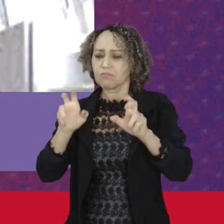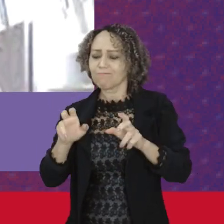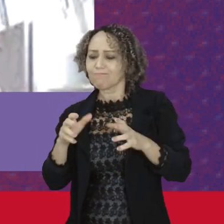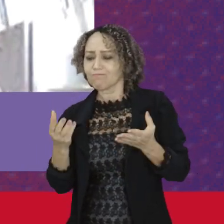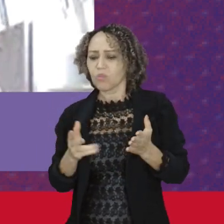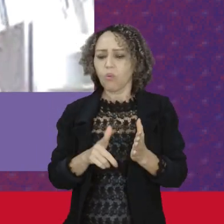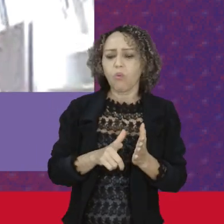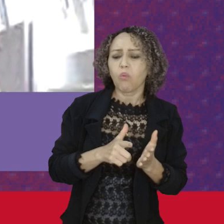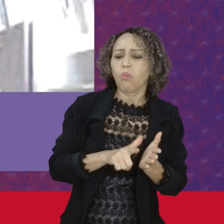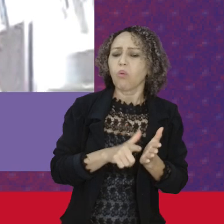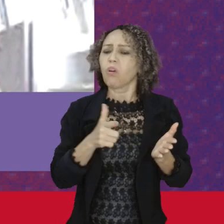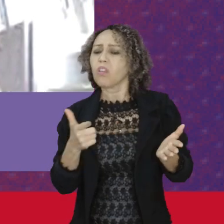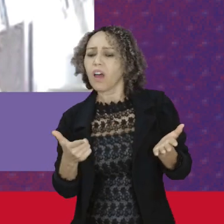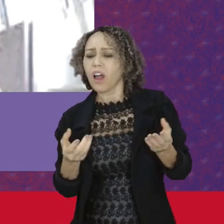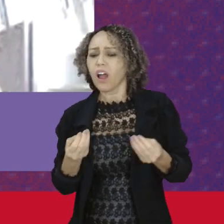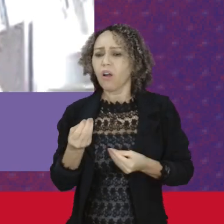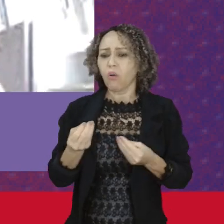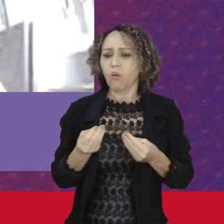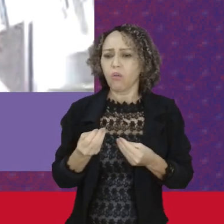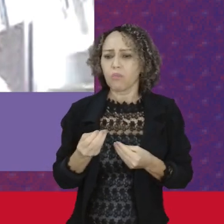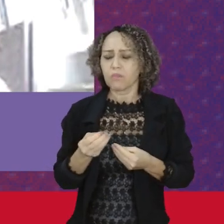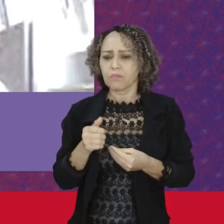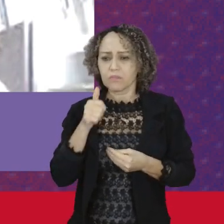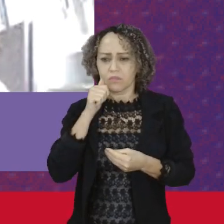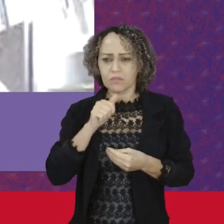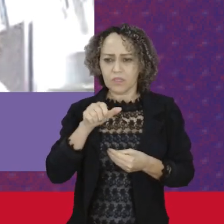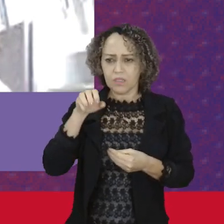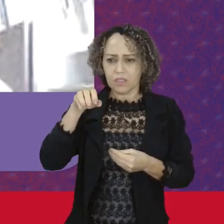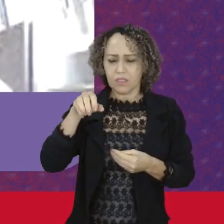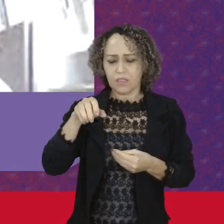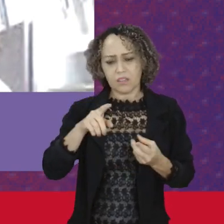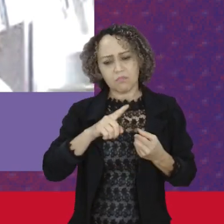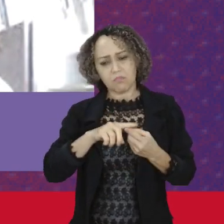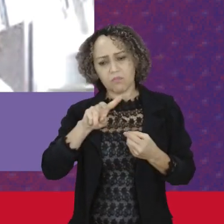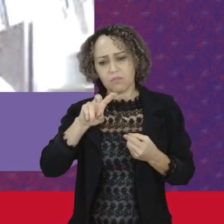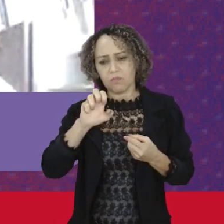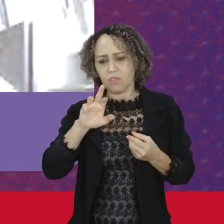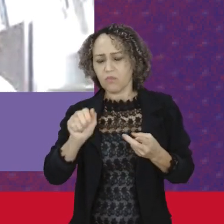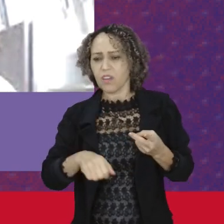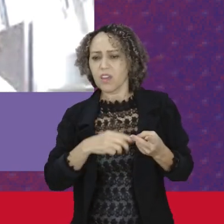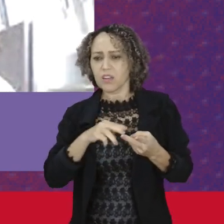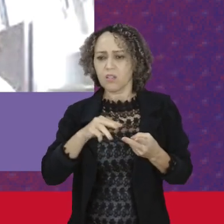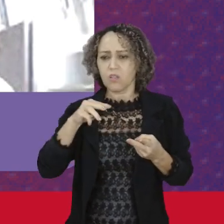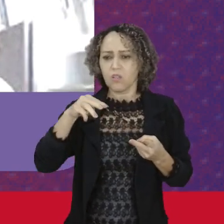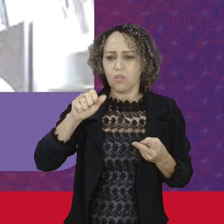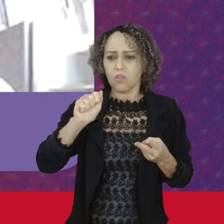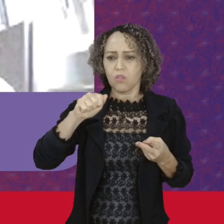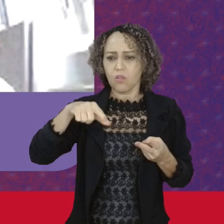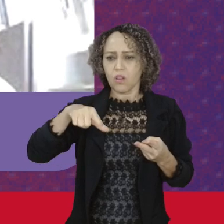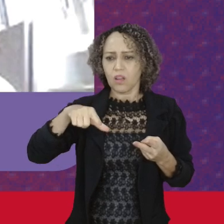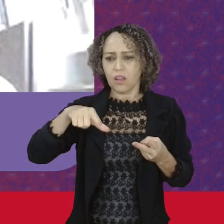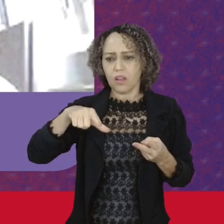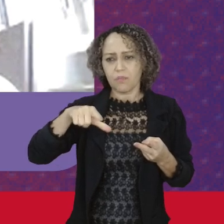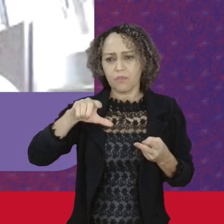também. Se a Melinha, não sei se a Vera começa de novo, ou a Melinha dessa